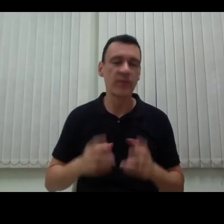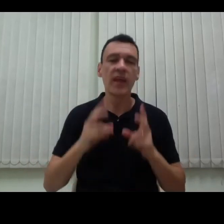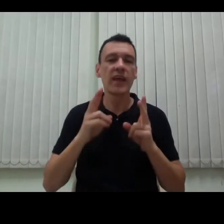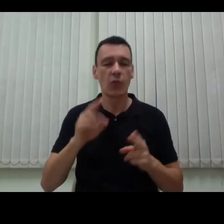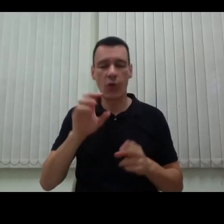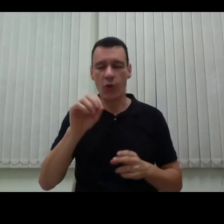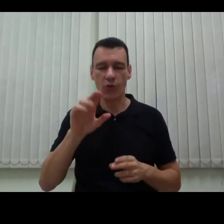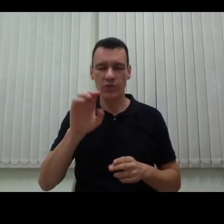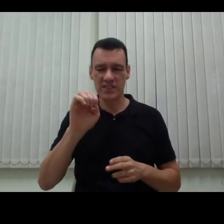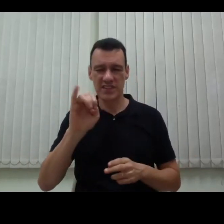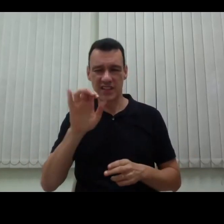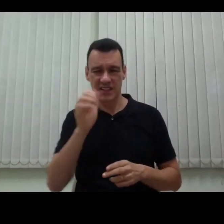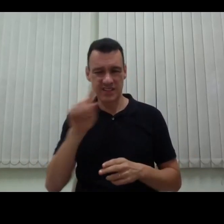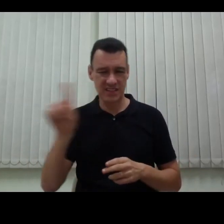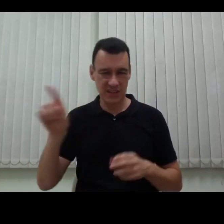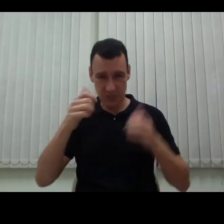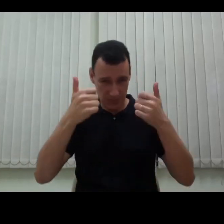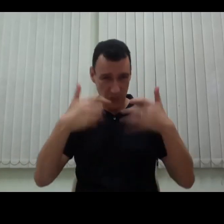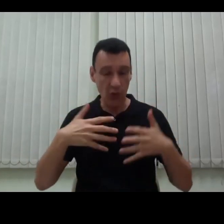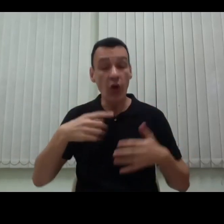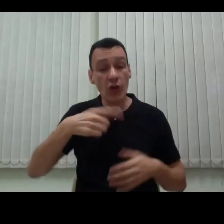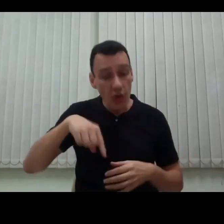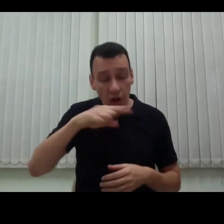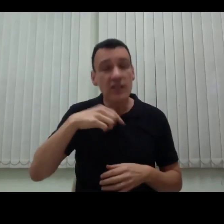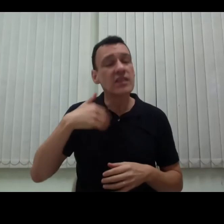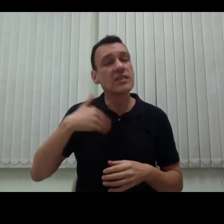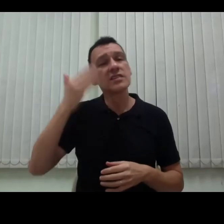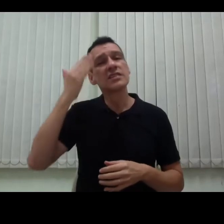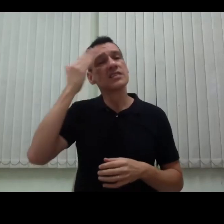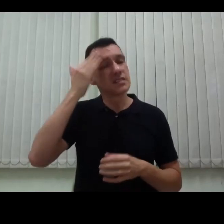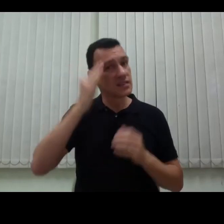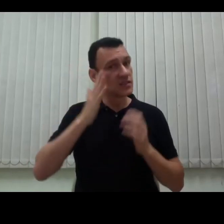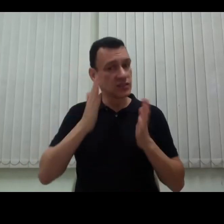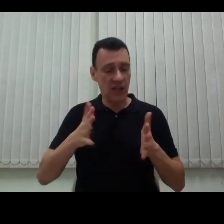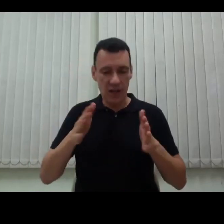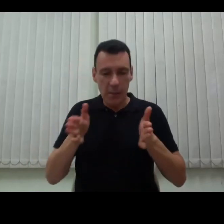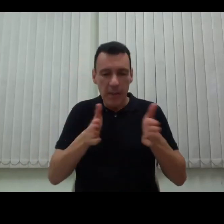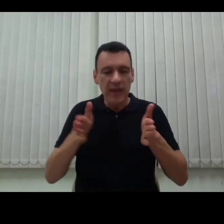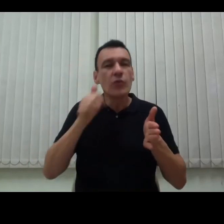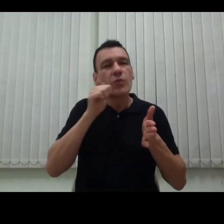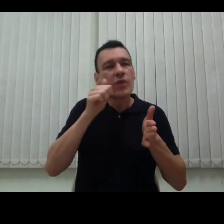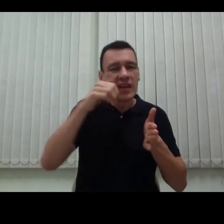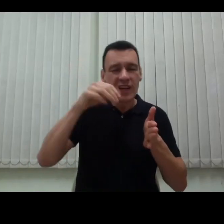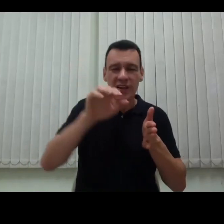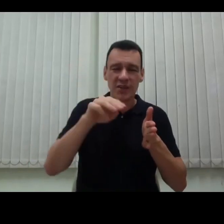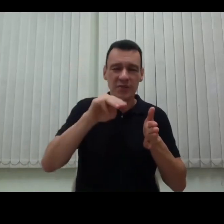escrevivência, né? Nós sabemos que o período que a Maria Firmina nasceu, ela não foi